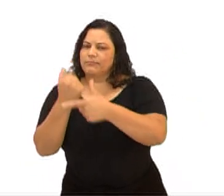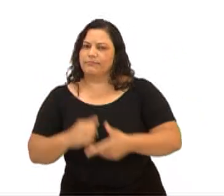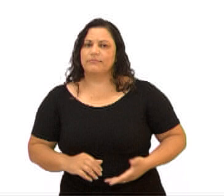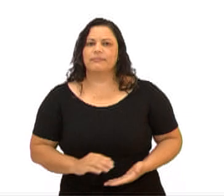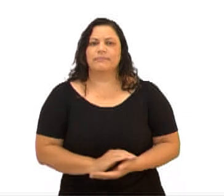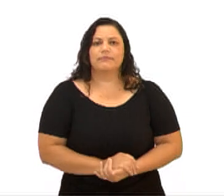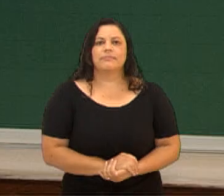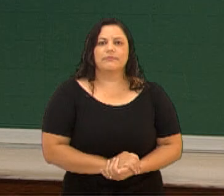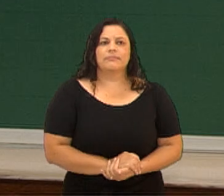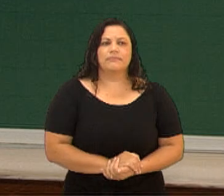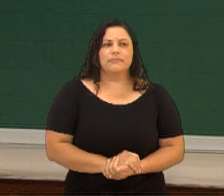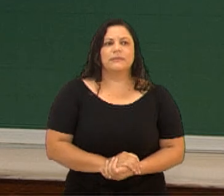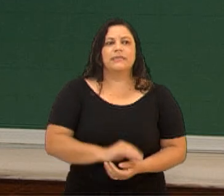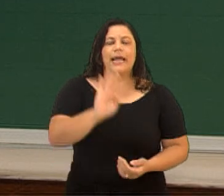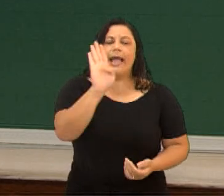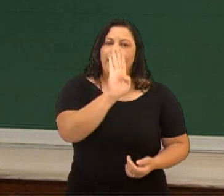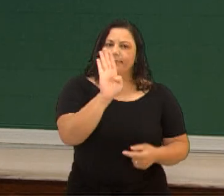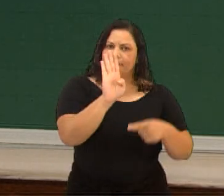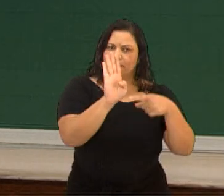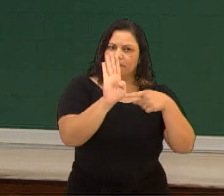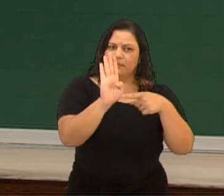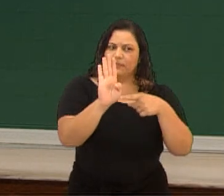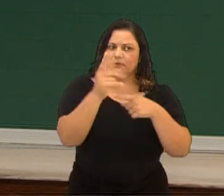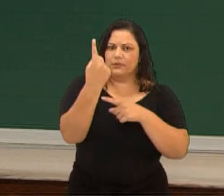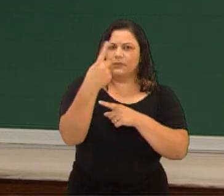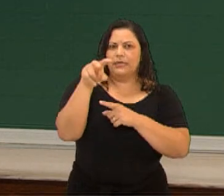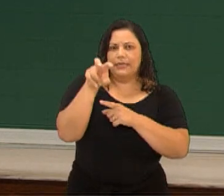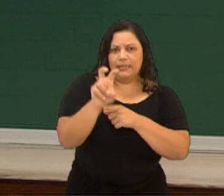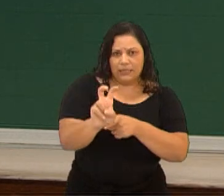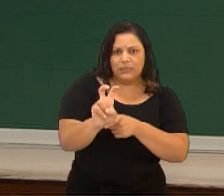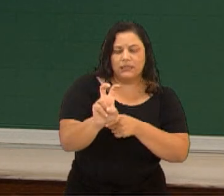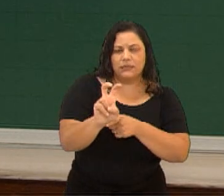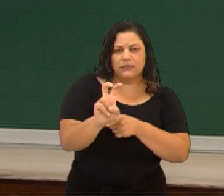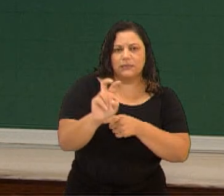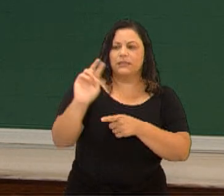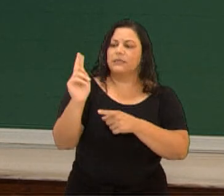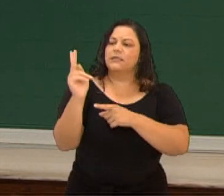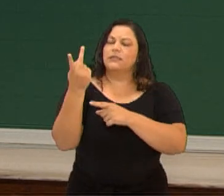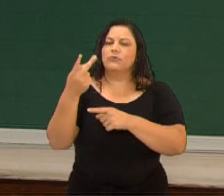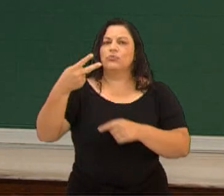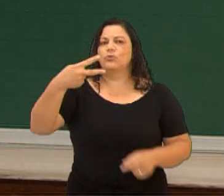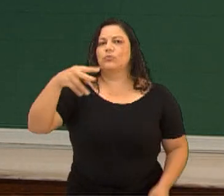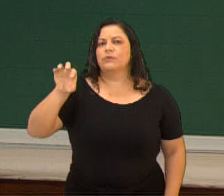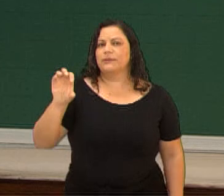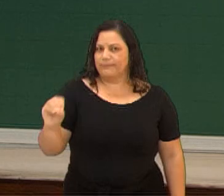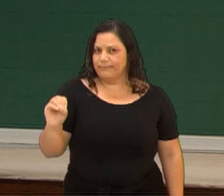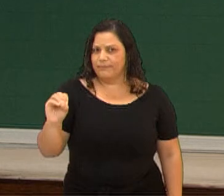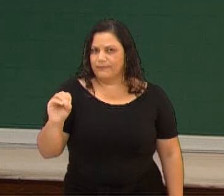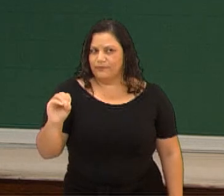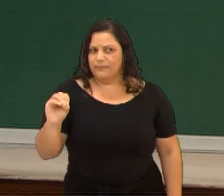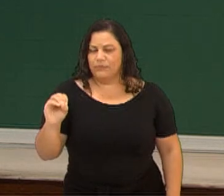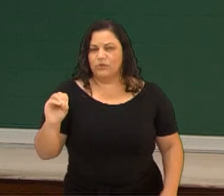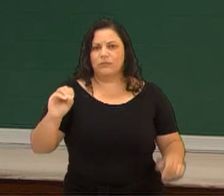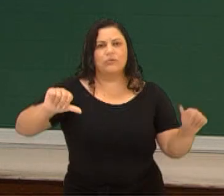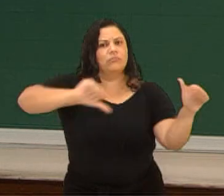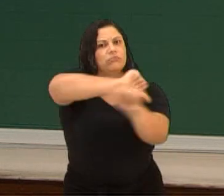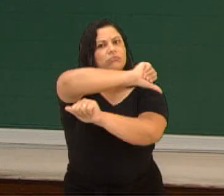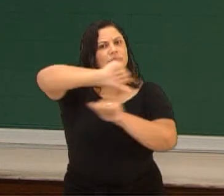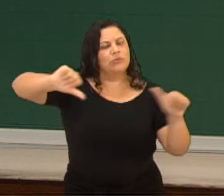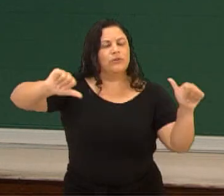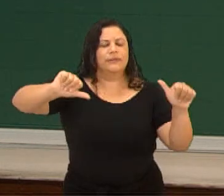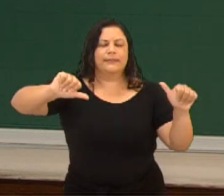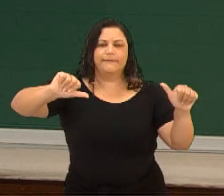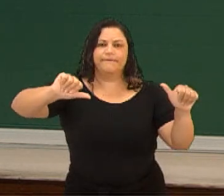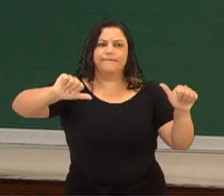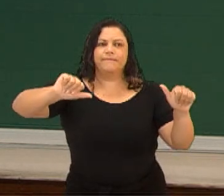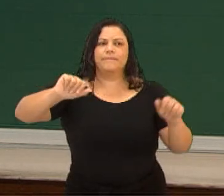base? A nossa base mede 15 e a nossa altura mede 20. Então, substituindo ali na fórmula, o que a gente